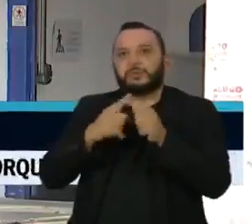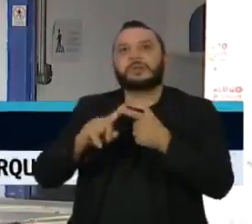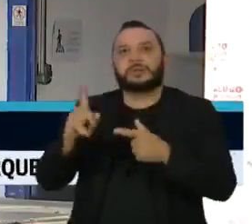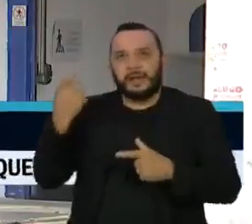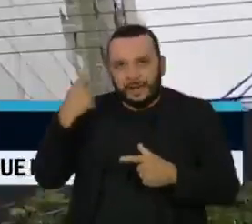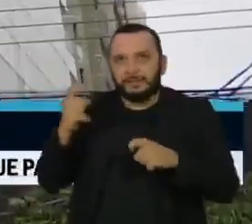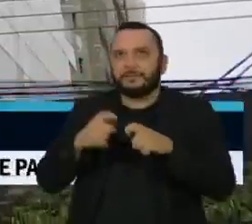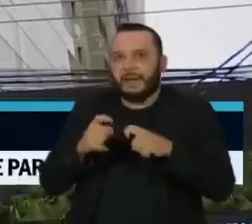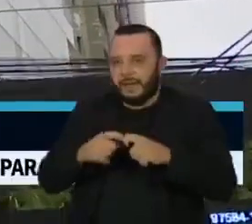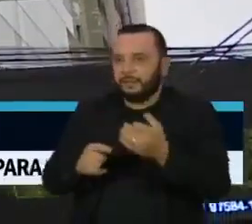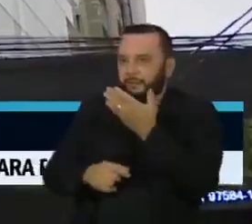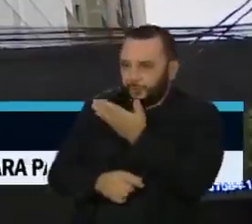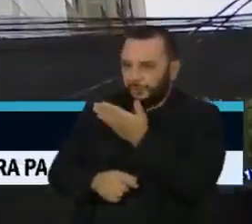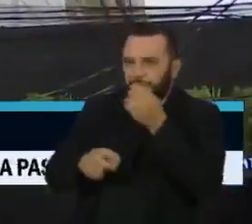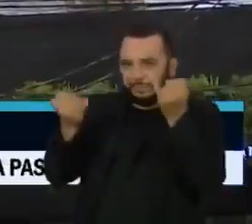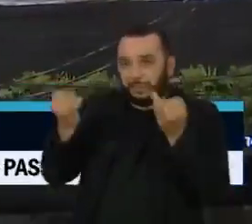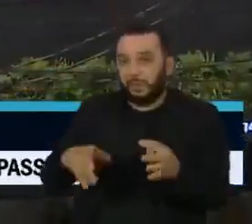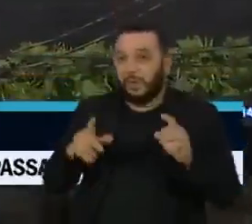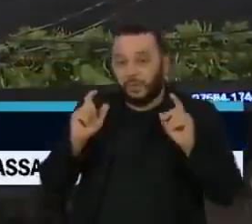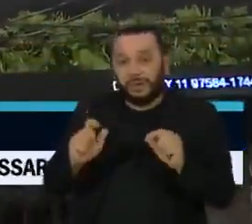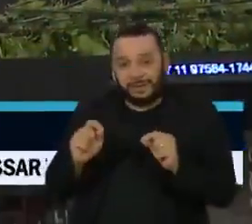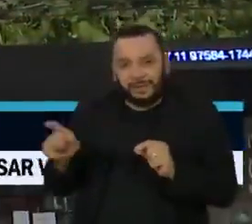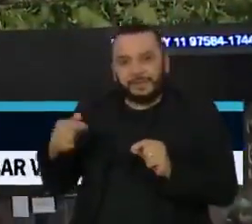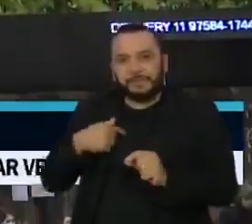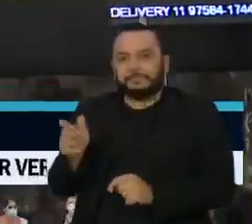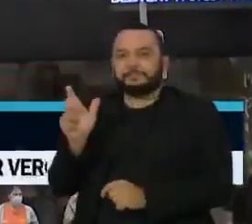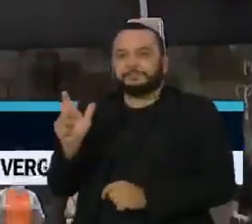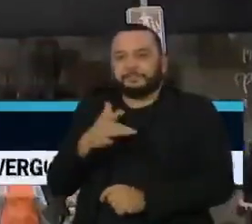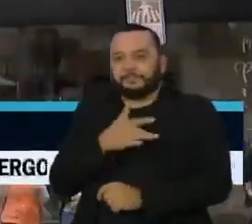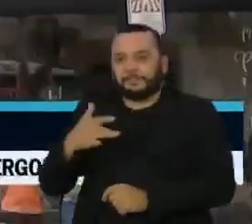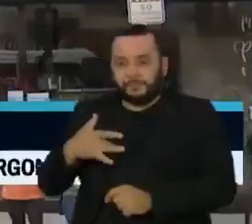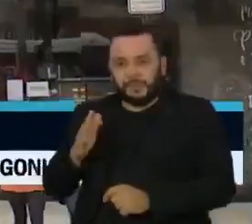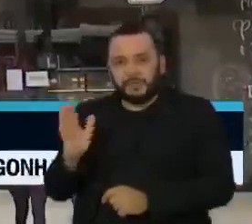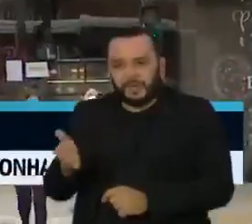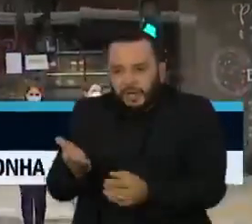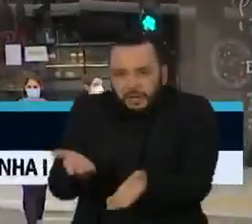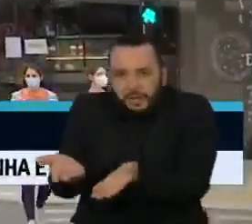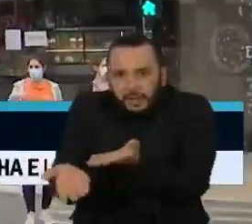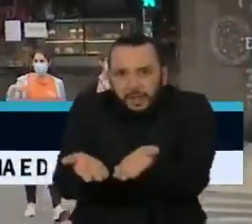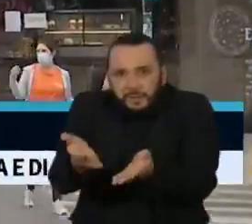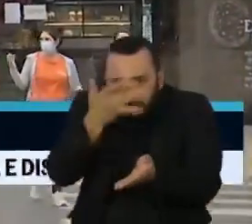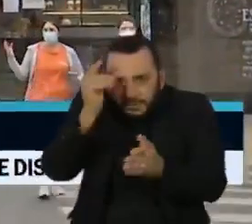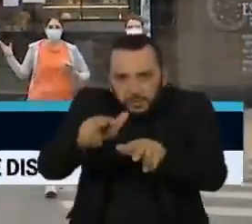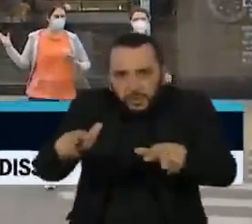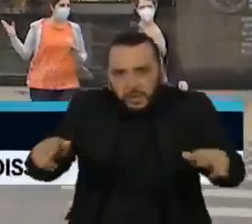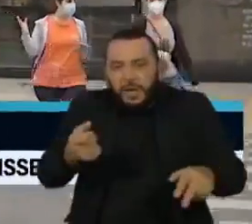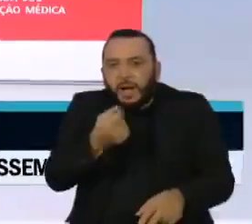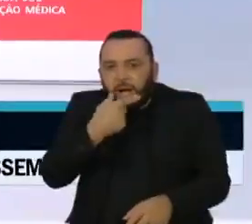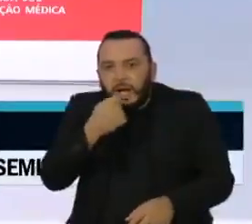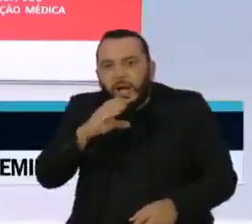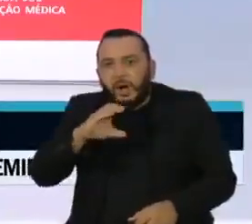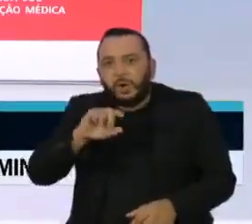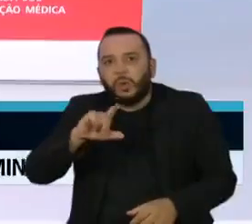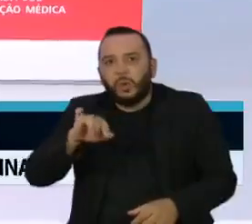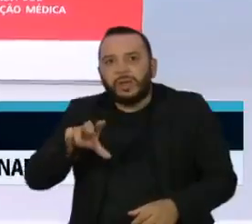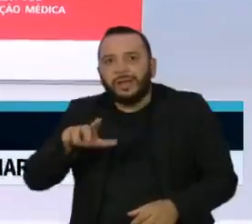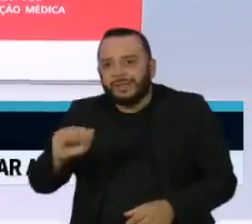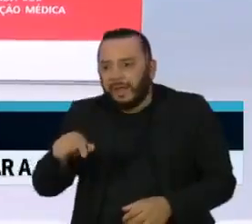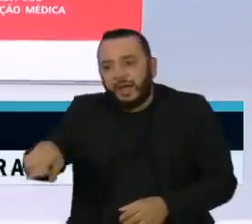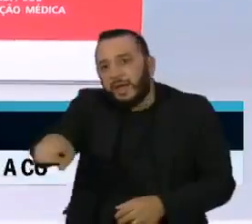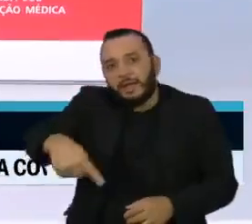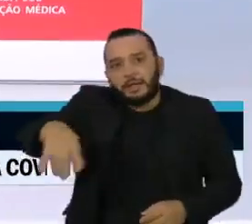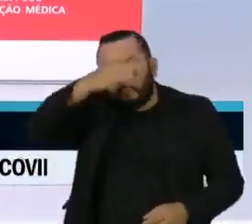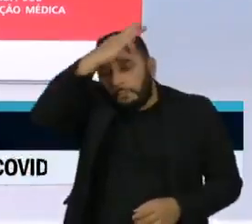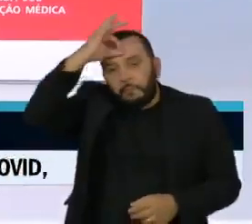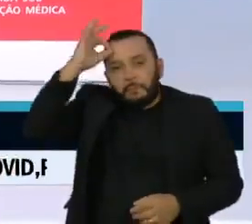da operadora. O documento aponta que o plano de saúde medicava pacientes com o chamado kit Covid sem a ciência deles